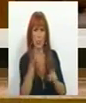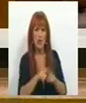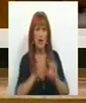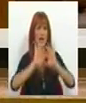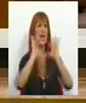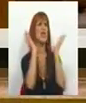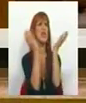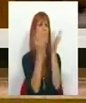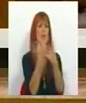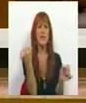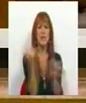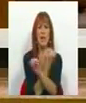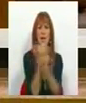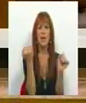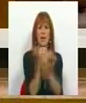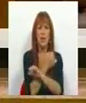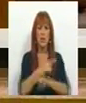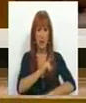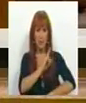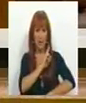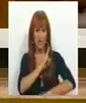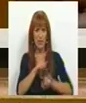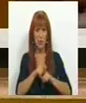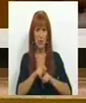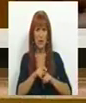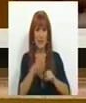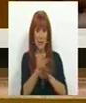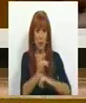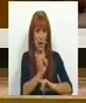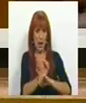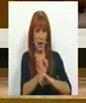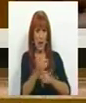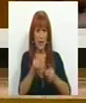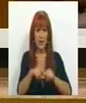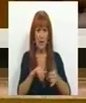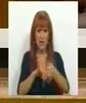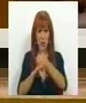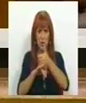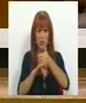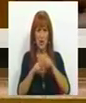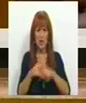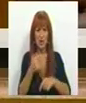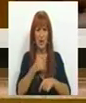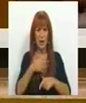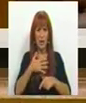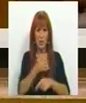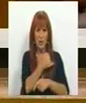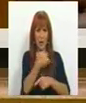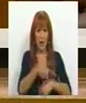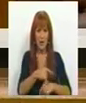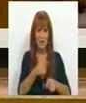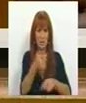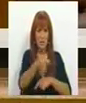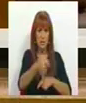da generalidade das entidades privadas neste setor, incluindo as associações de inquilinos, as associações